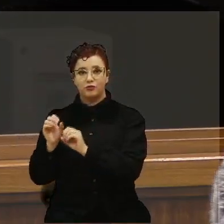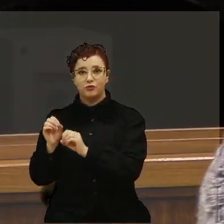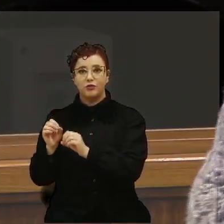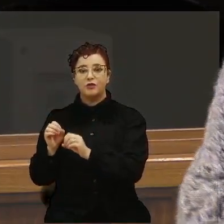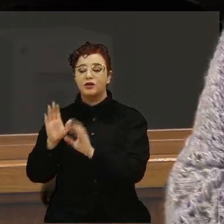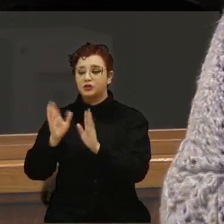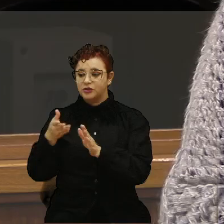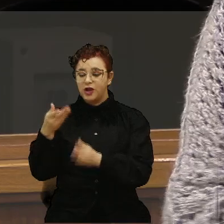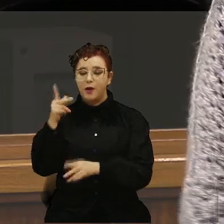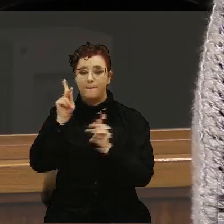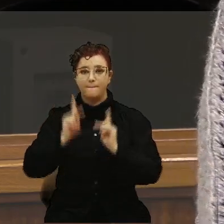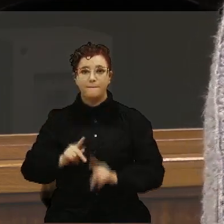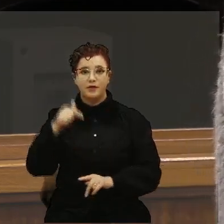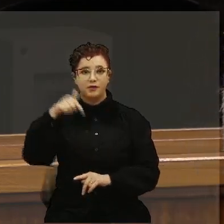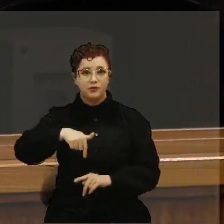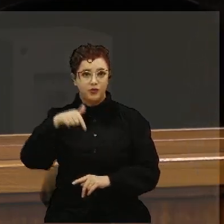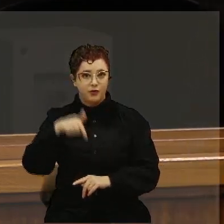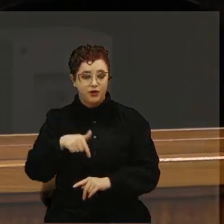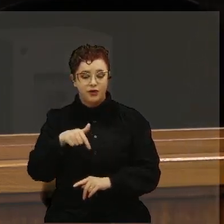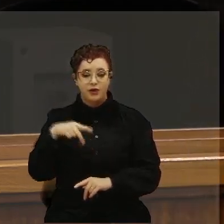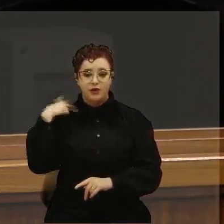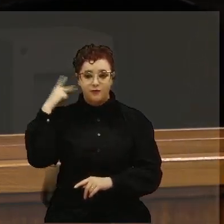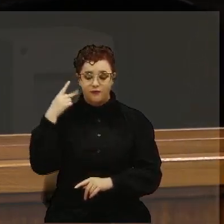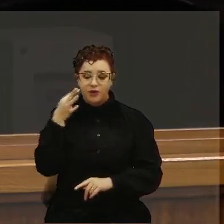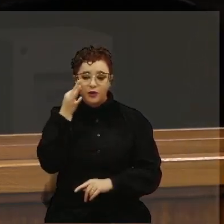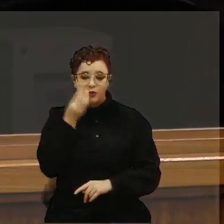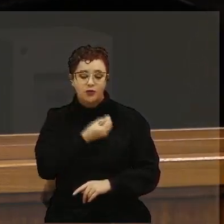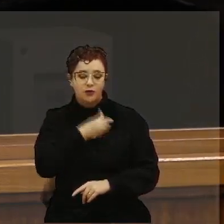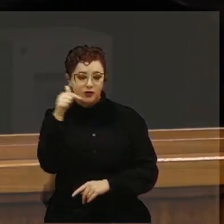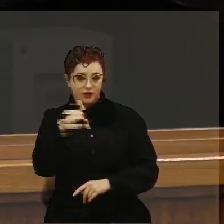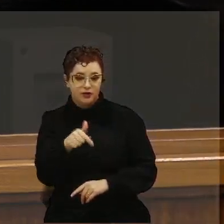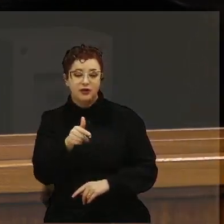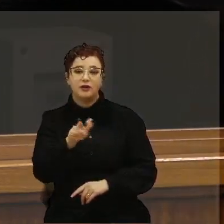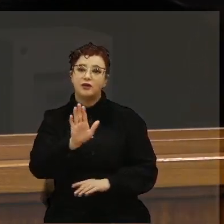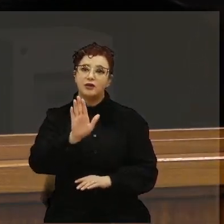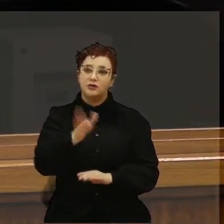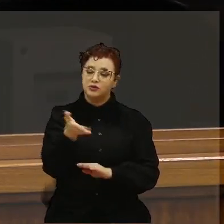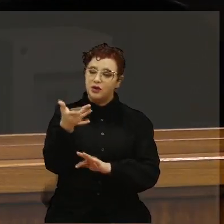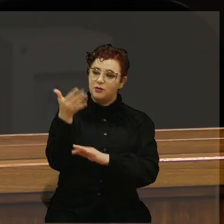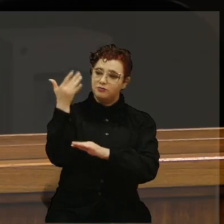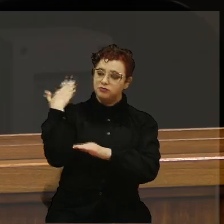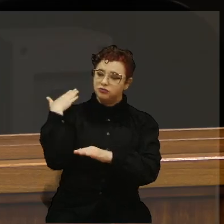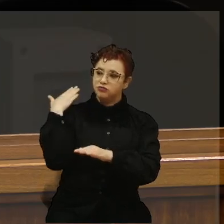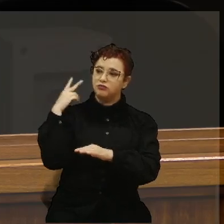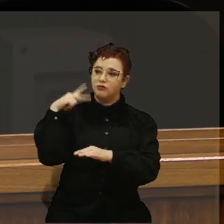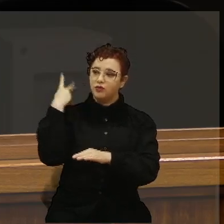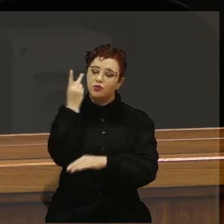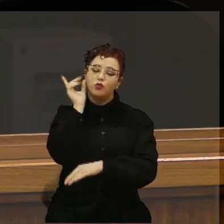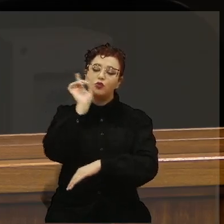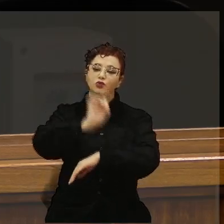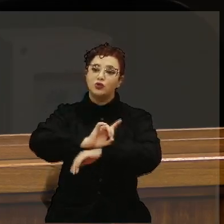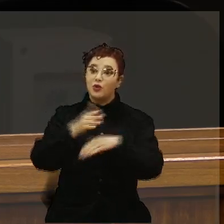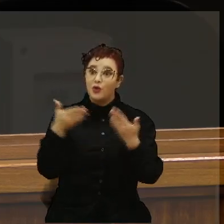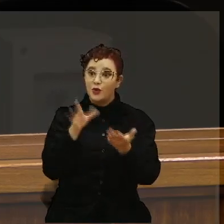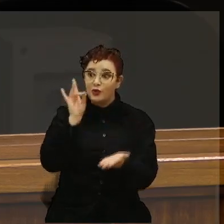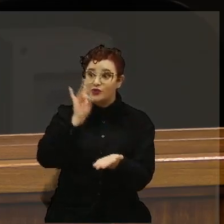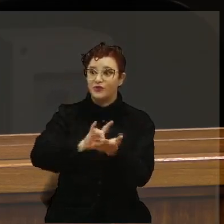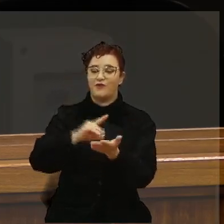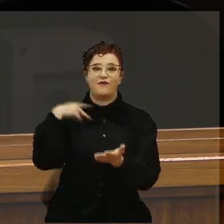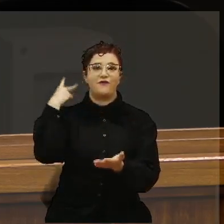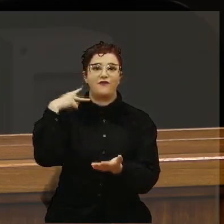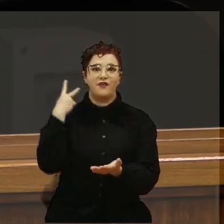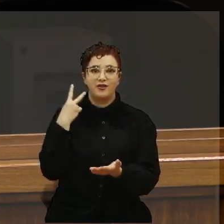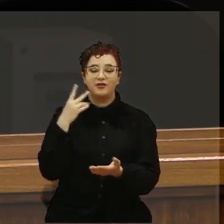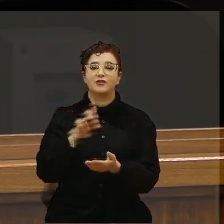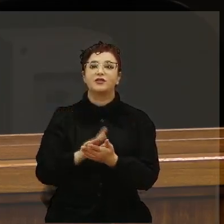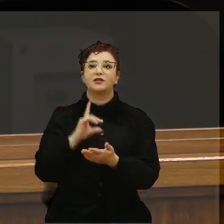pessoas aqui, vereadores que estão nessa sala, que foram vereadores, vereadoras por um dia e hoje são vereadores, né? Tem